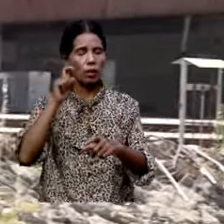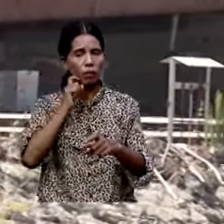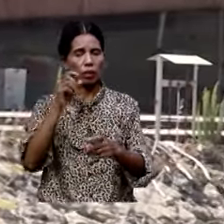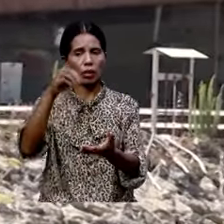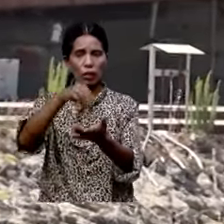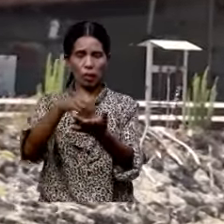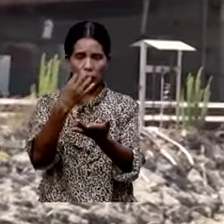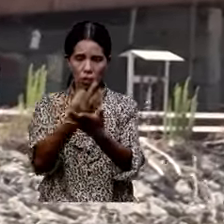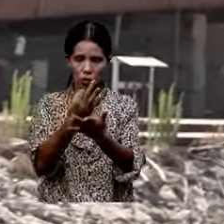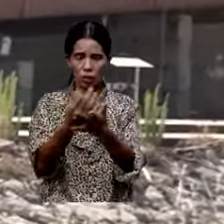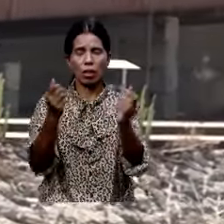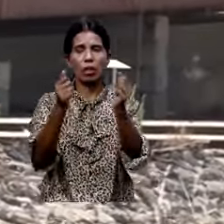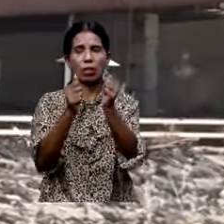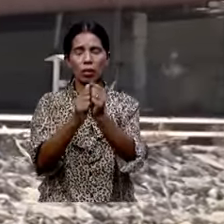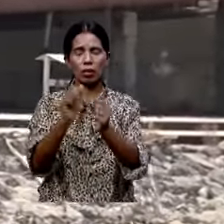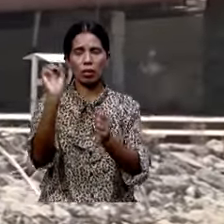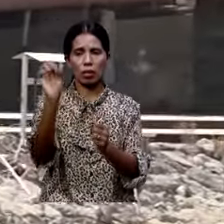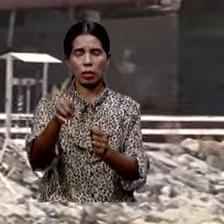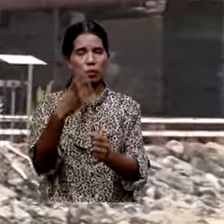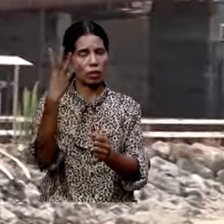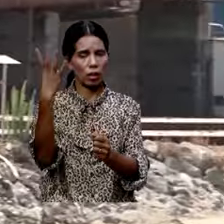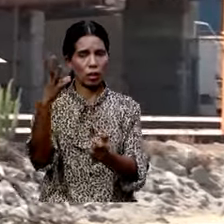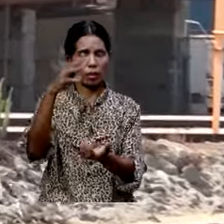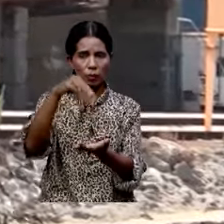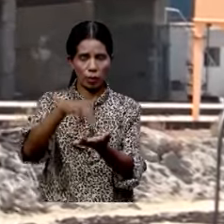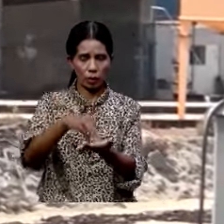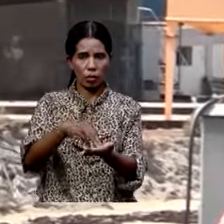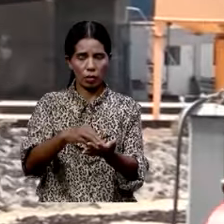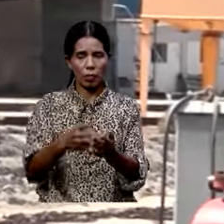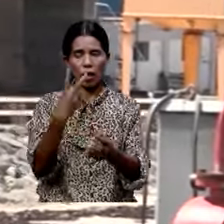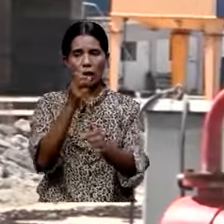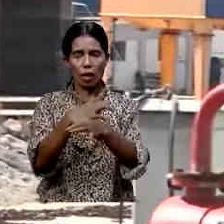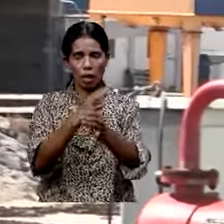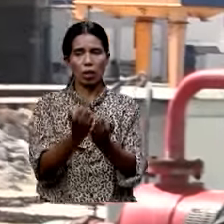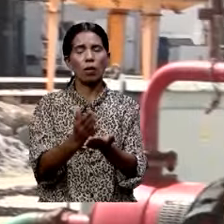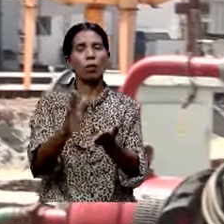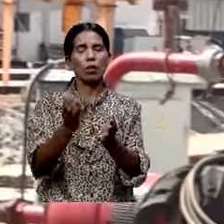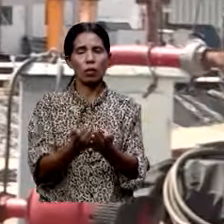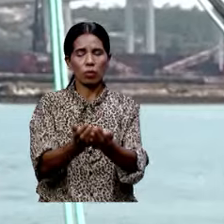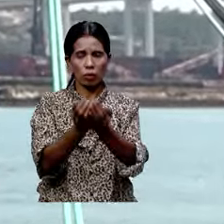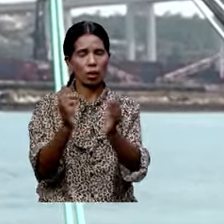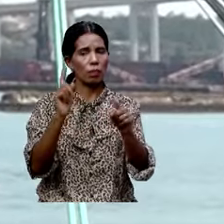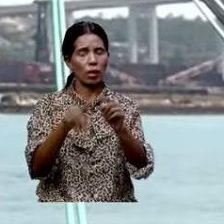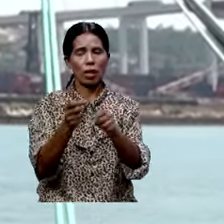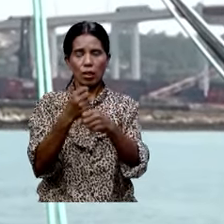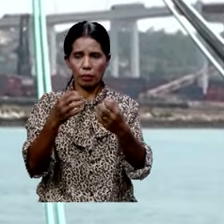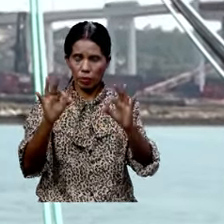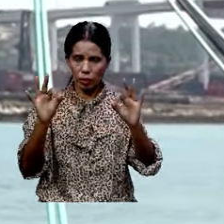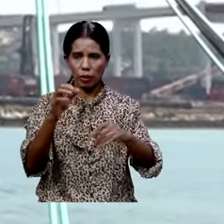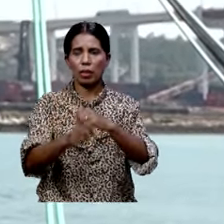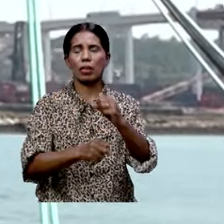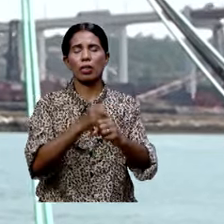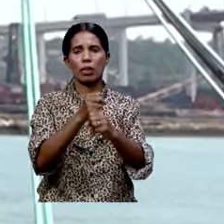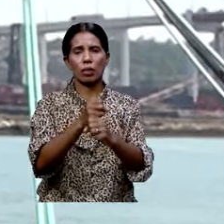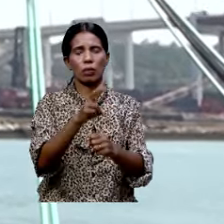aloca osso no montante tocam Sanul Resinhat, Baquiza Stown Roak Solo, na Bessira consegue finaliza, no Ney ia Tinan Rihun